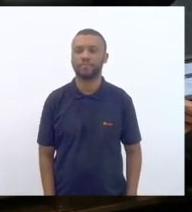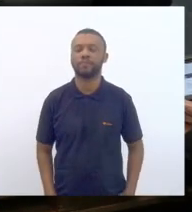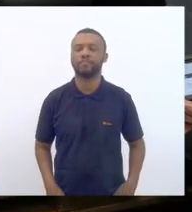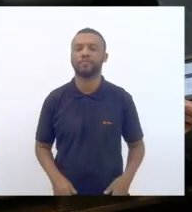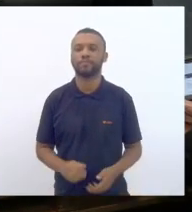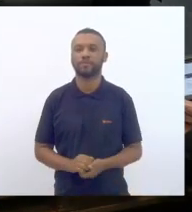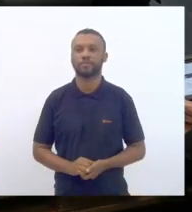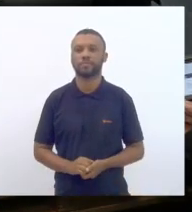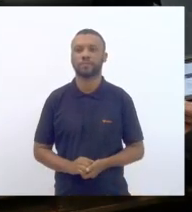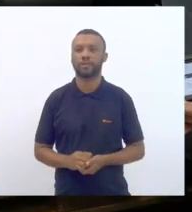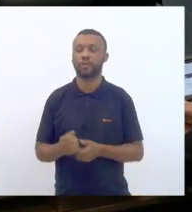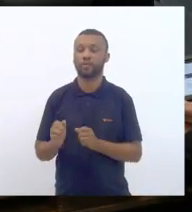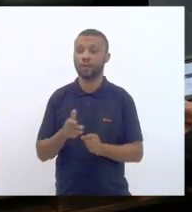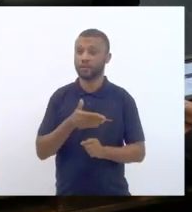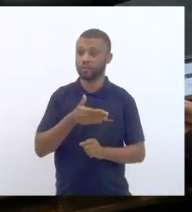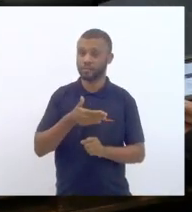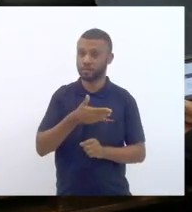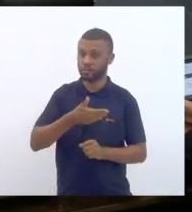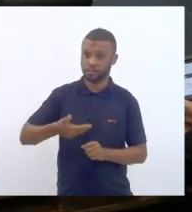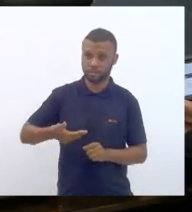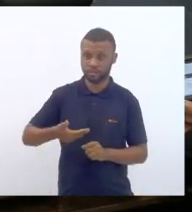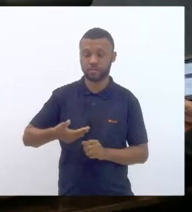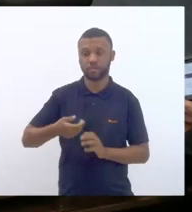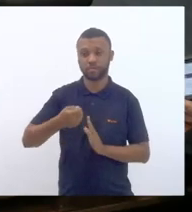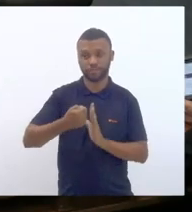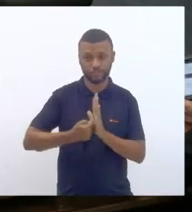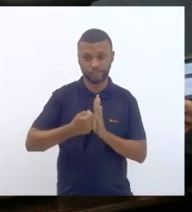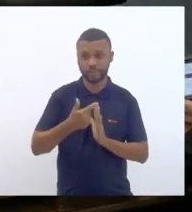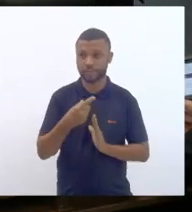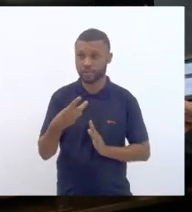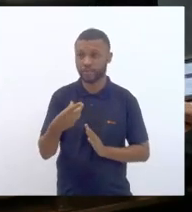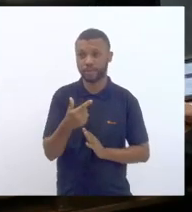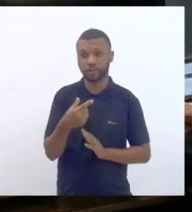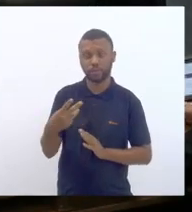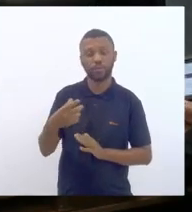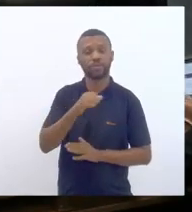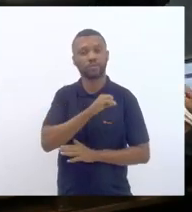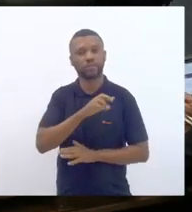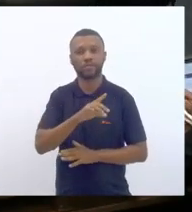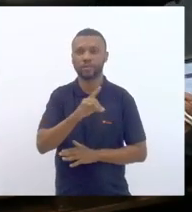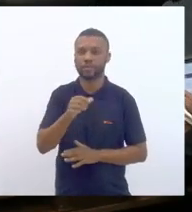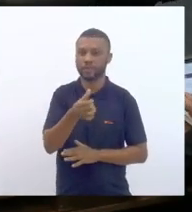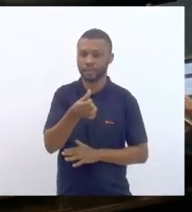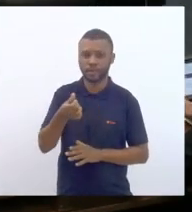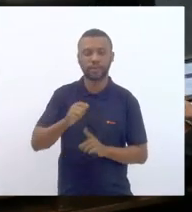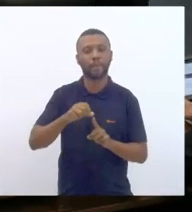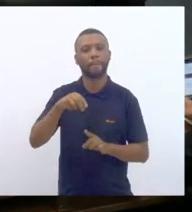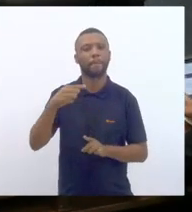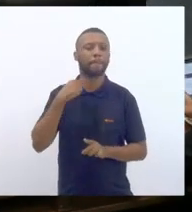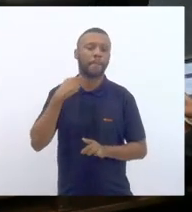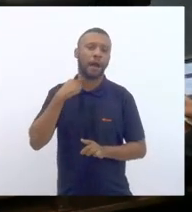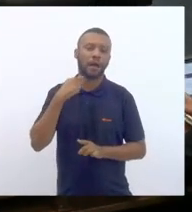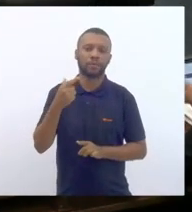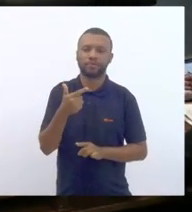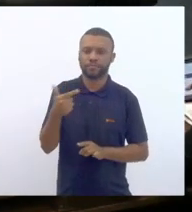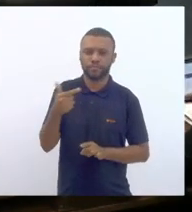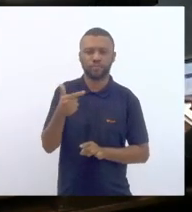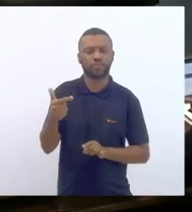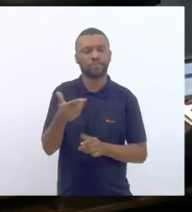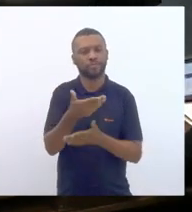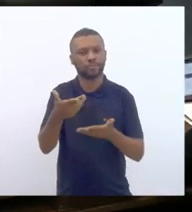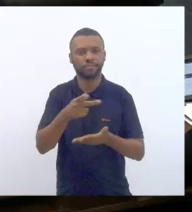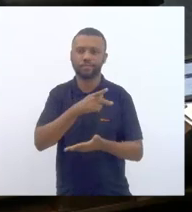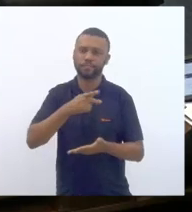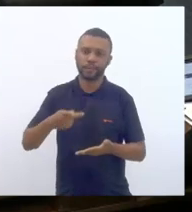Poder Executivo, mensagem 23/2022, Rio de Janeiro, 16 de maio de 22, excelentíssimos senhores,